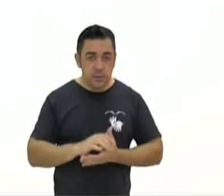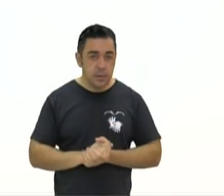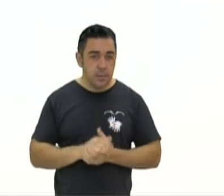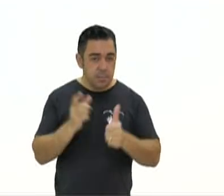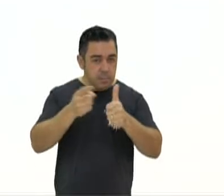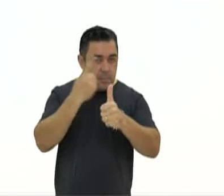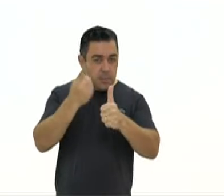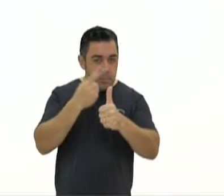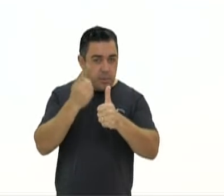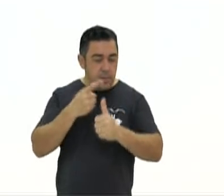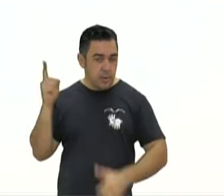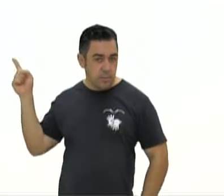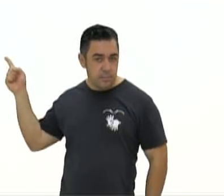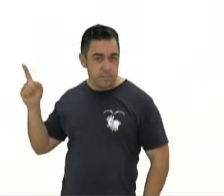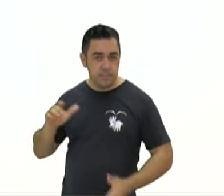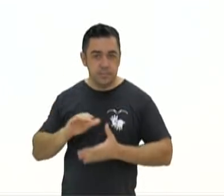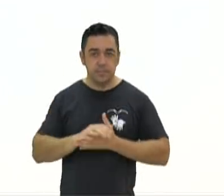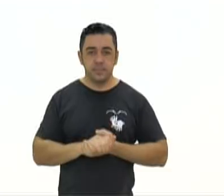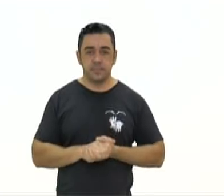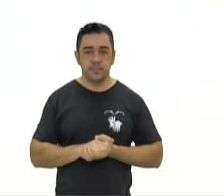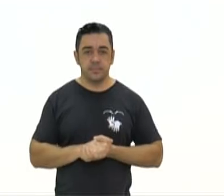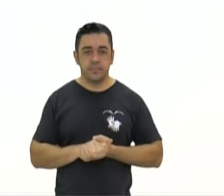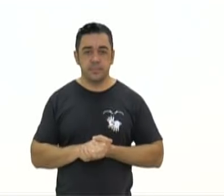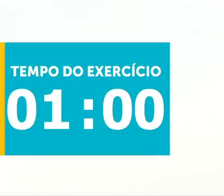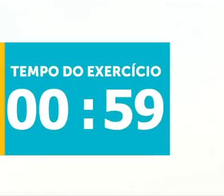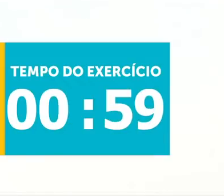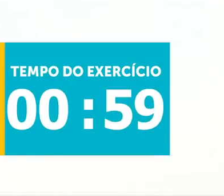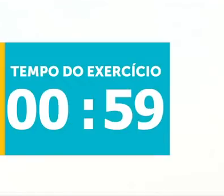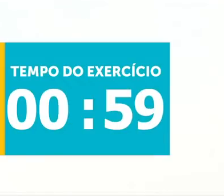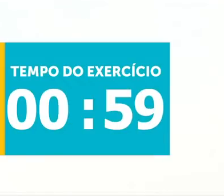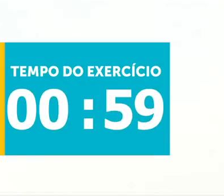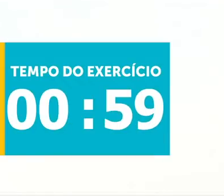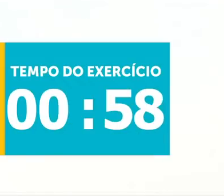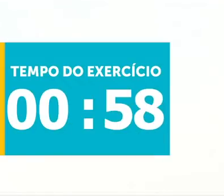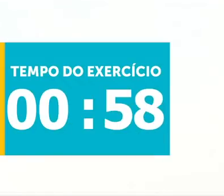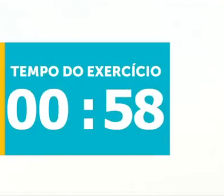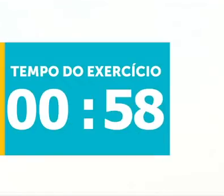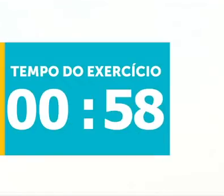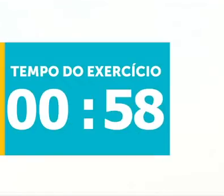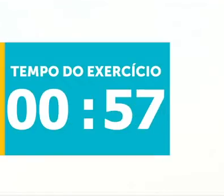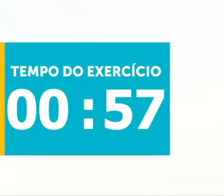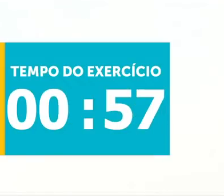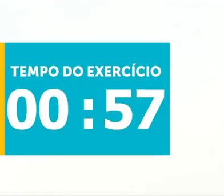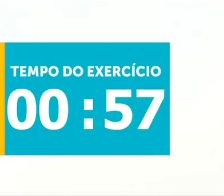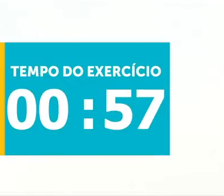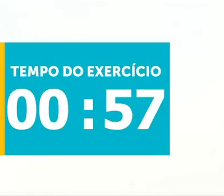primeiro essas imagens aí.